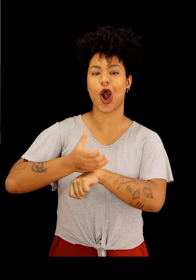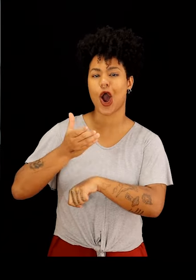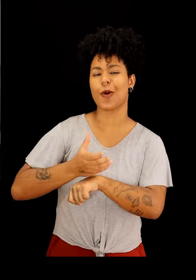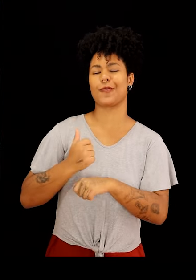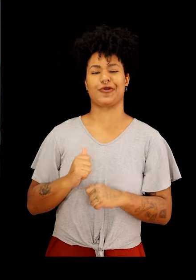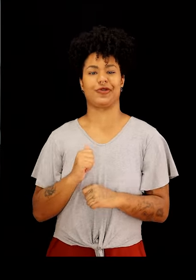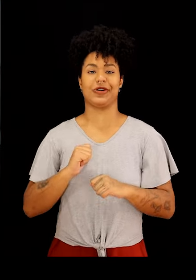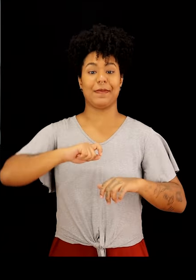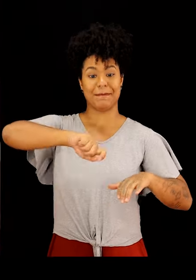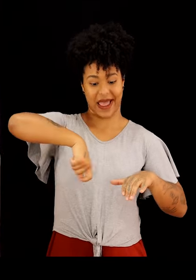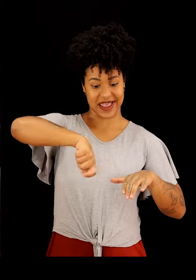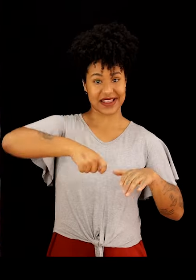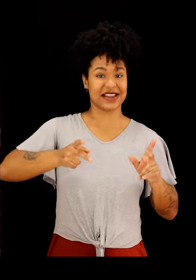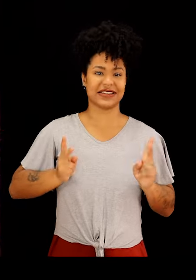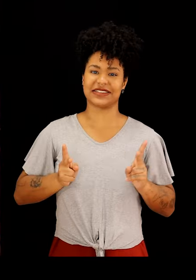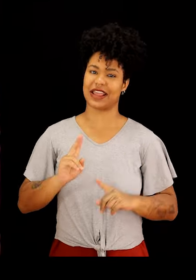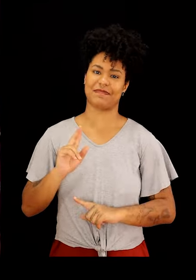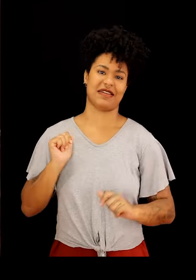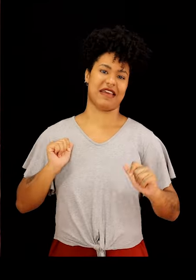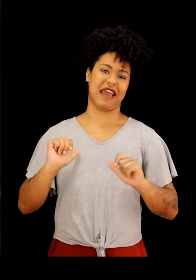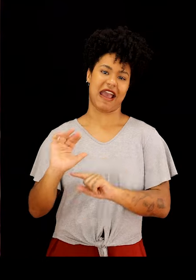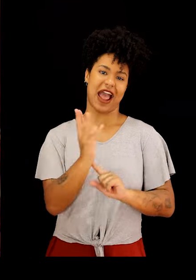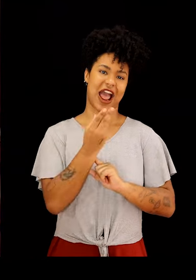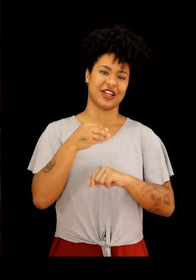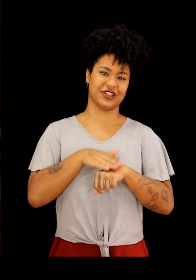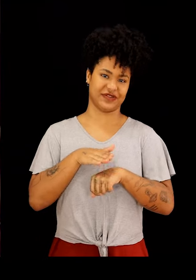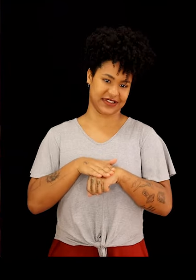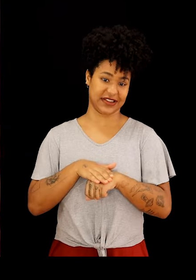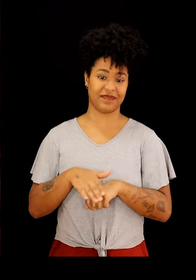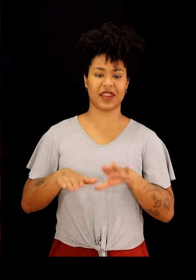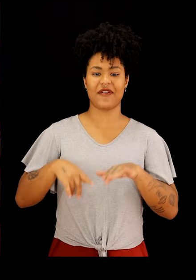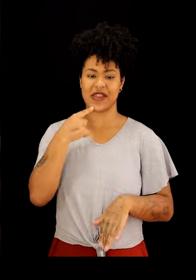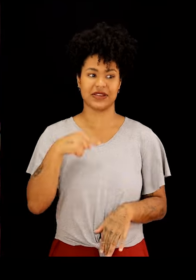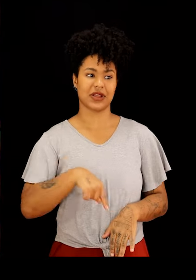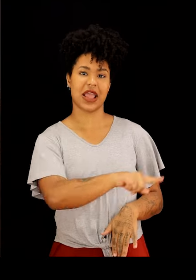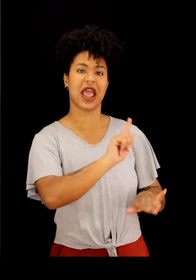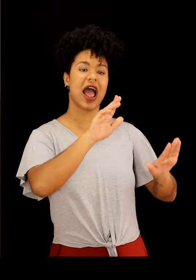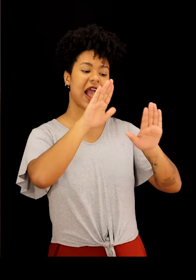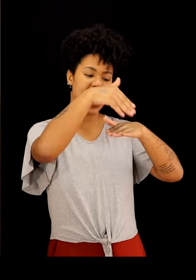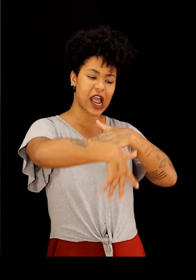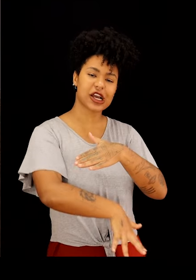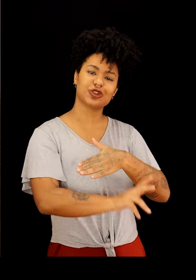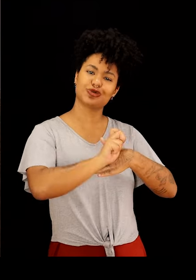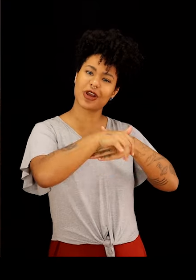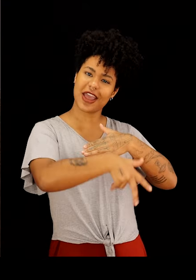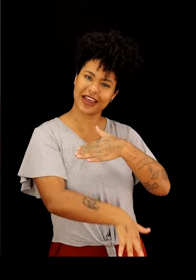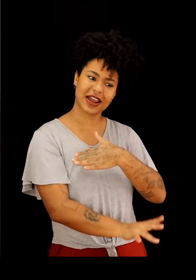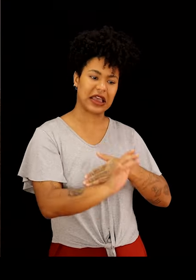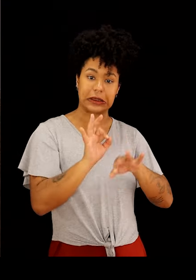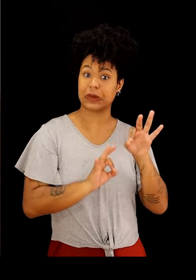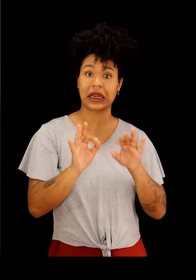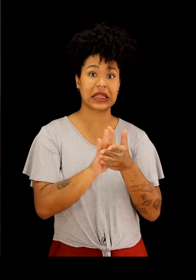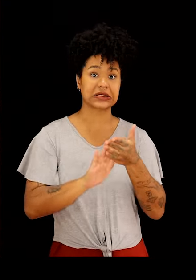ele sempre fazia a arte dele. Muitas vezes saímos daqui assim para tomar um banho de cachoeira, sem planejar. E assim, ele gostava